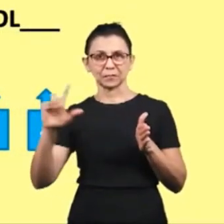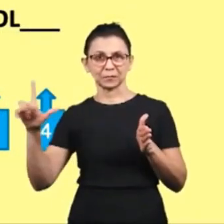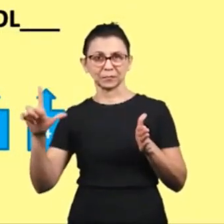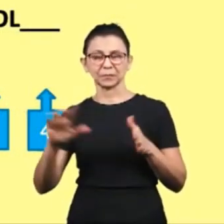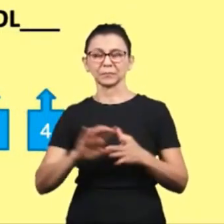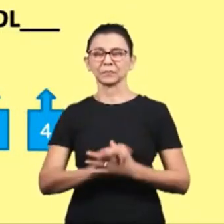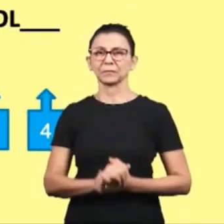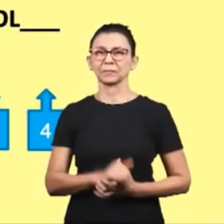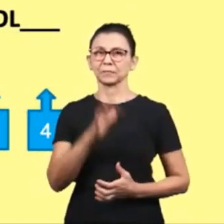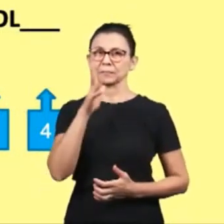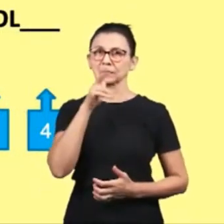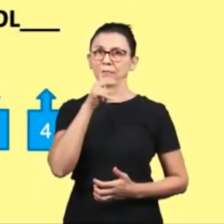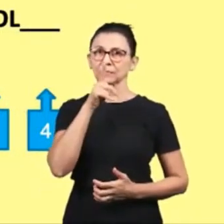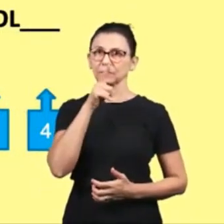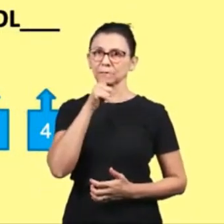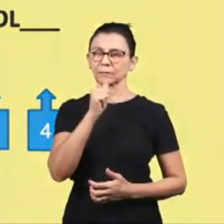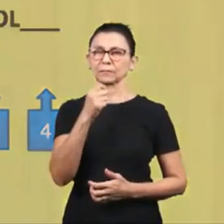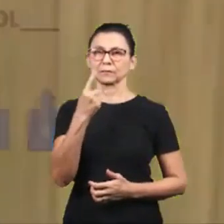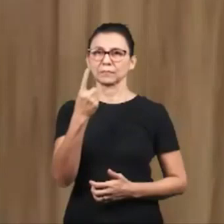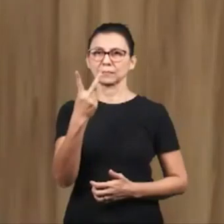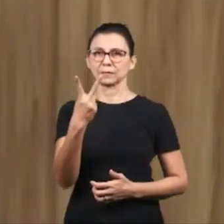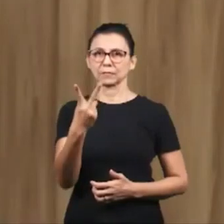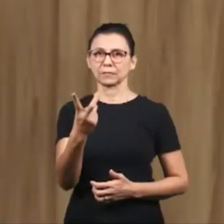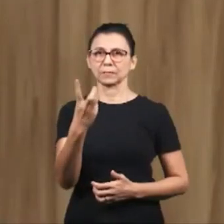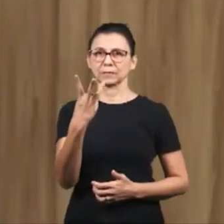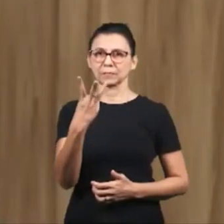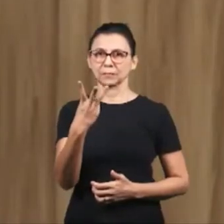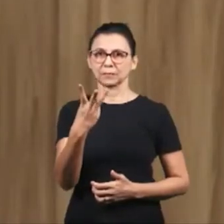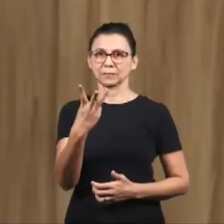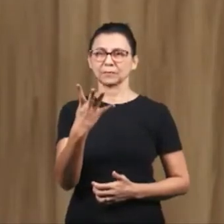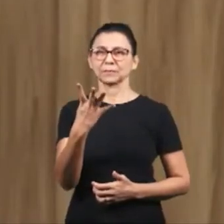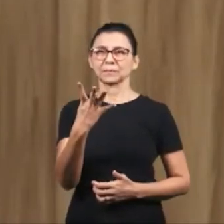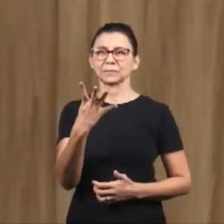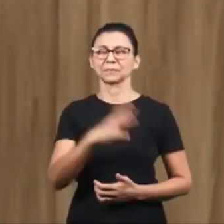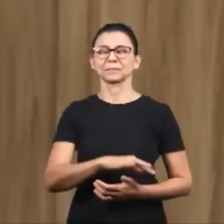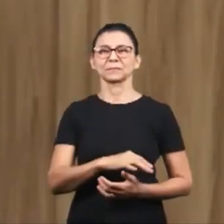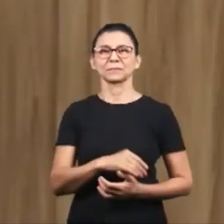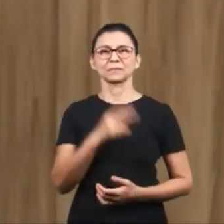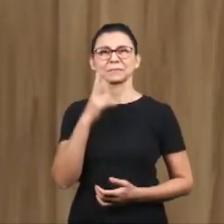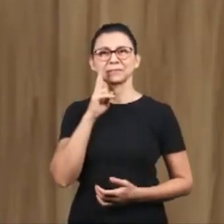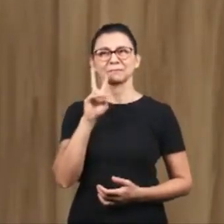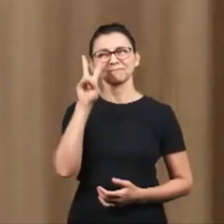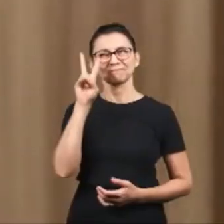primeira vez, nós vamos tocar devagar. Um, dois, três...